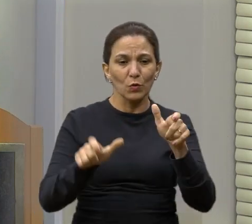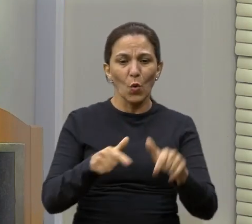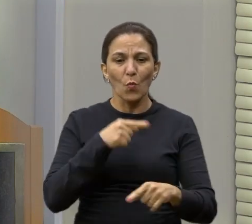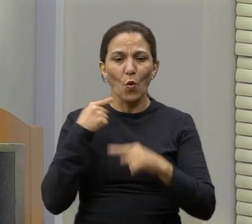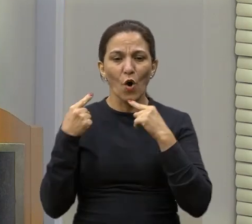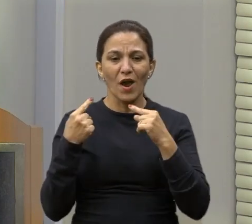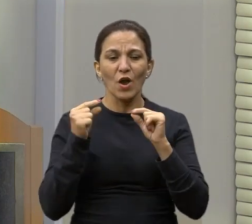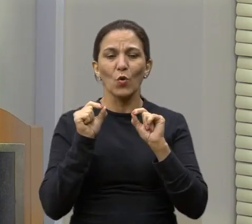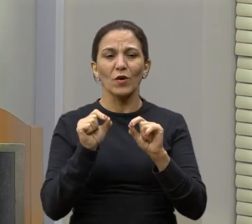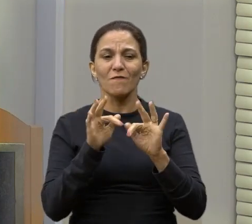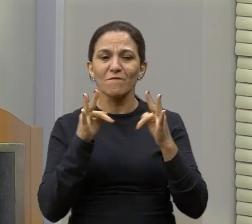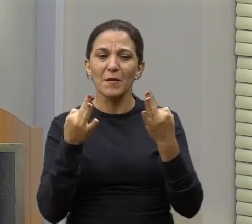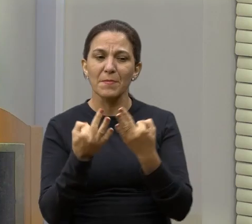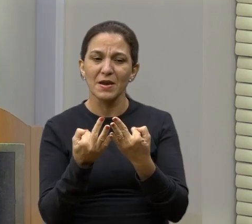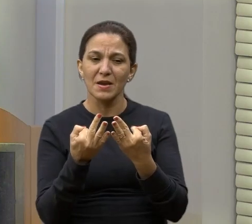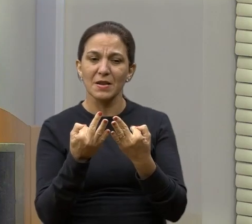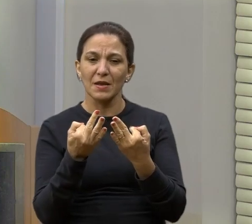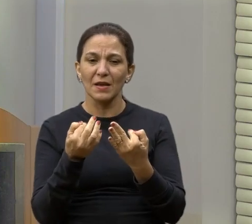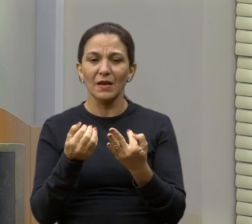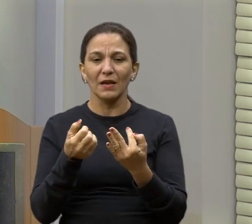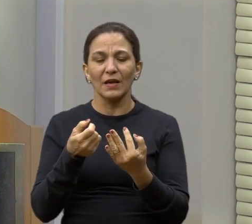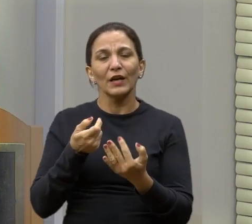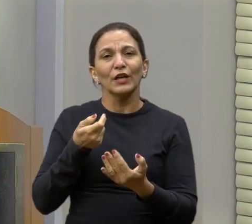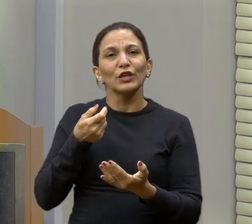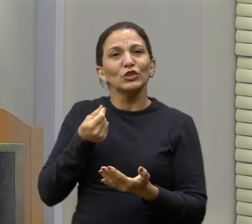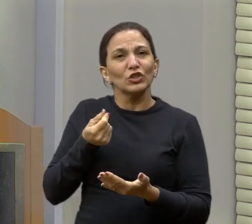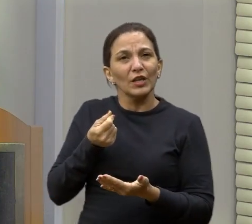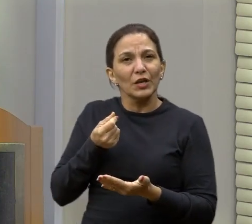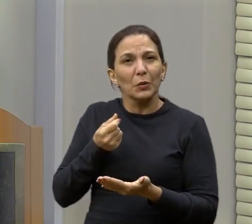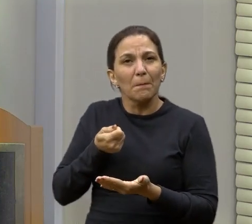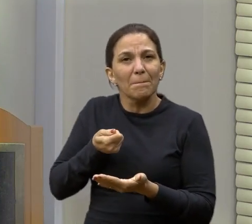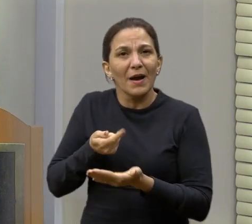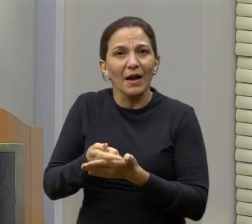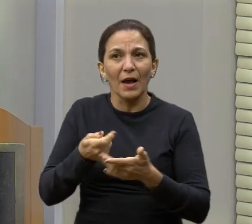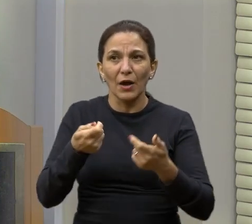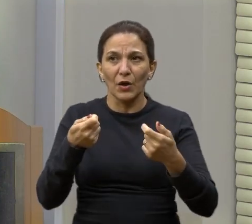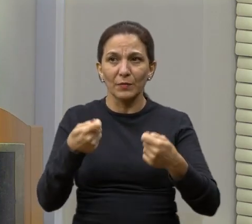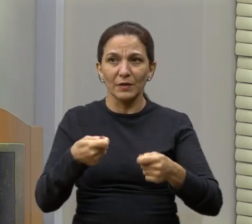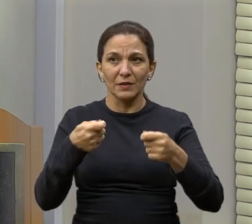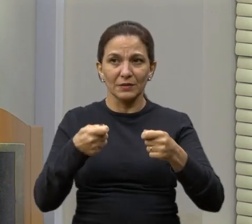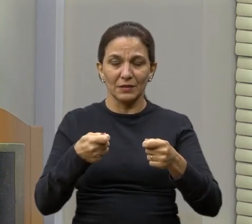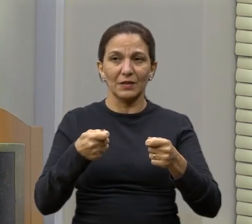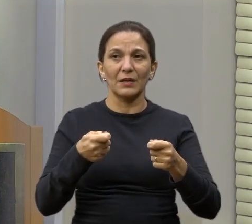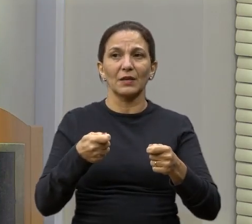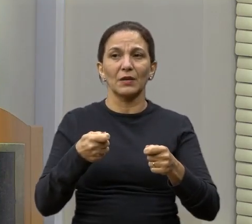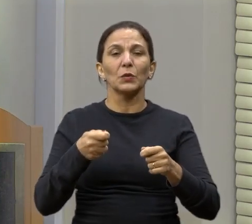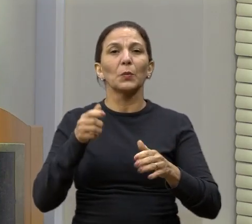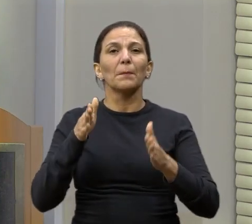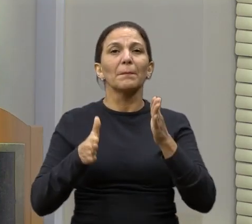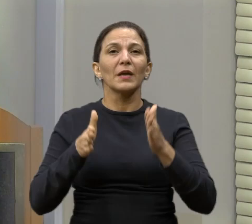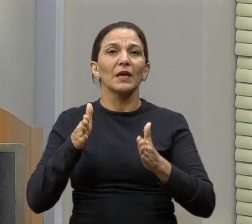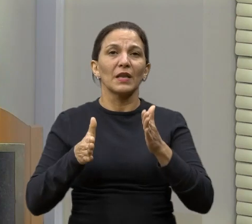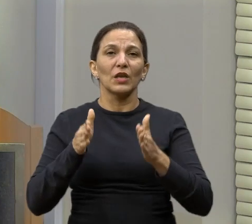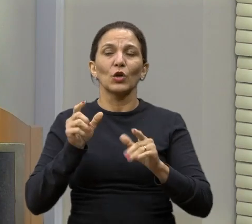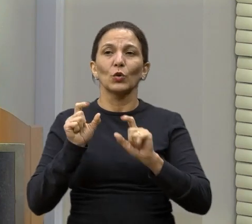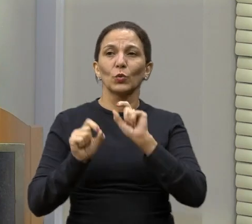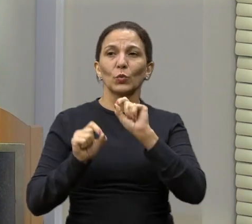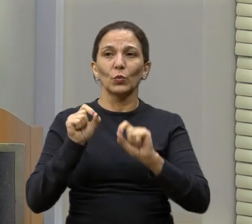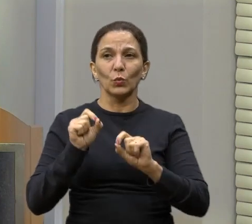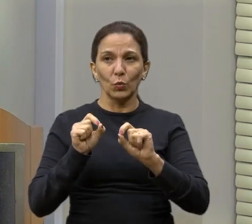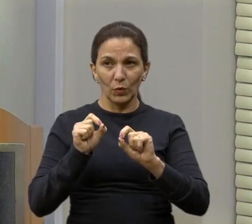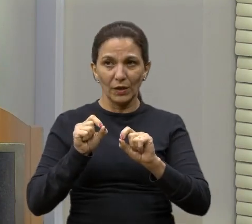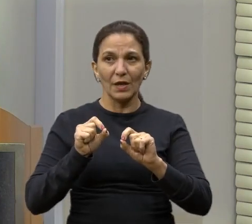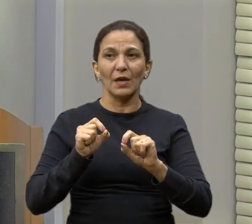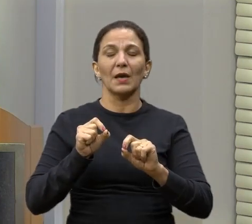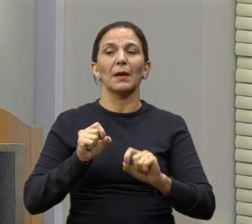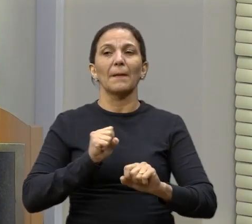Sua família será também indenizada, como tantas famílias já foram no chamado regime militar nesse país, em que advogados receberam